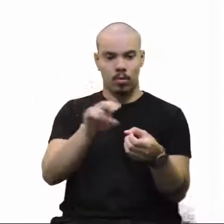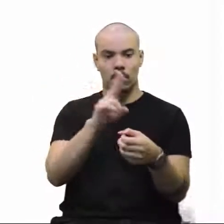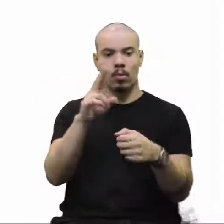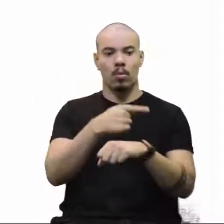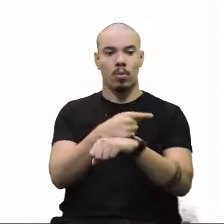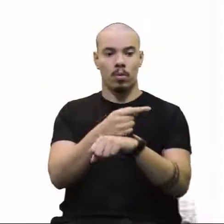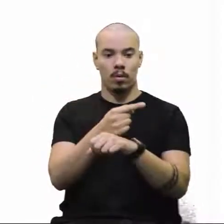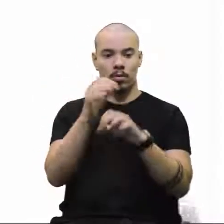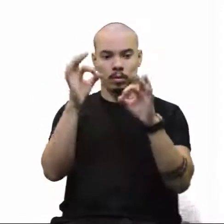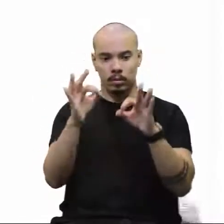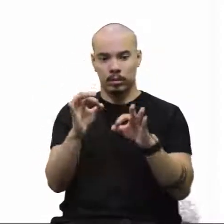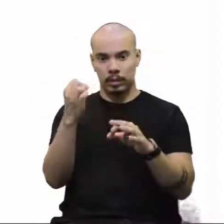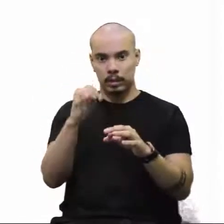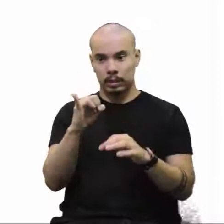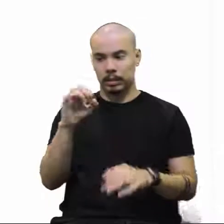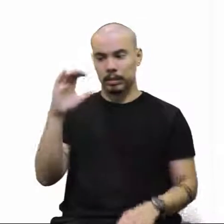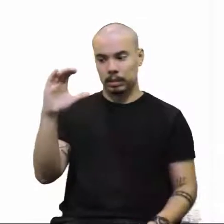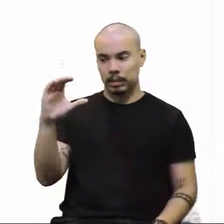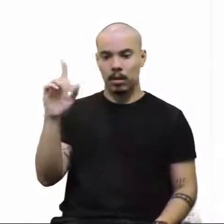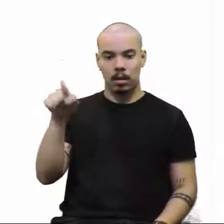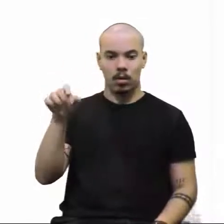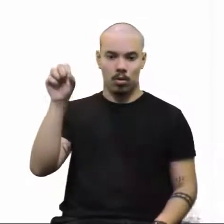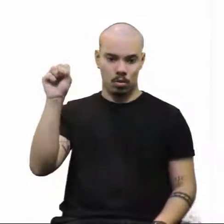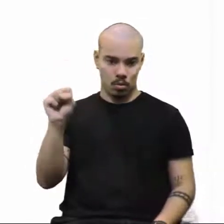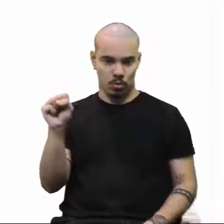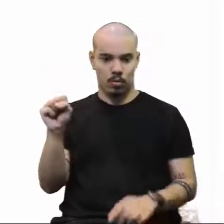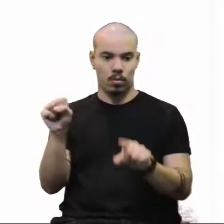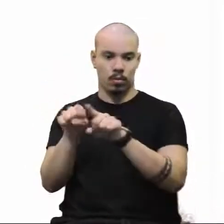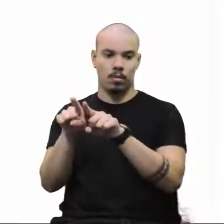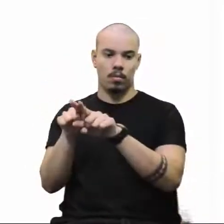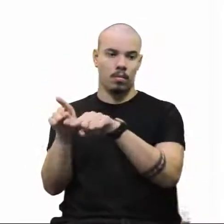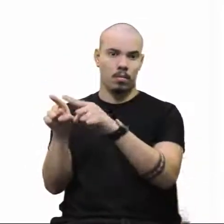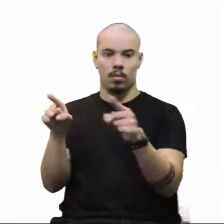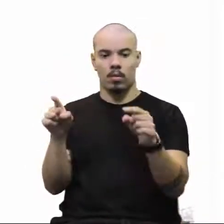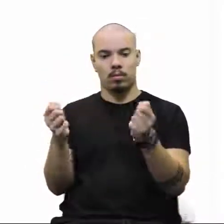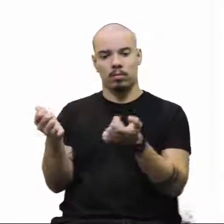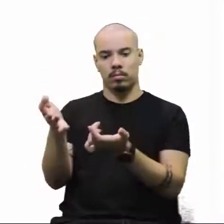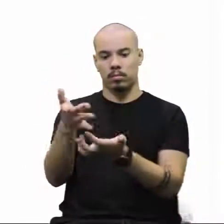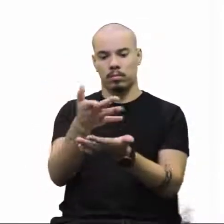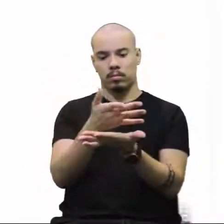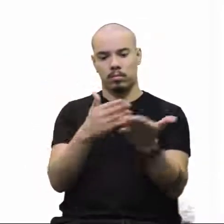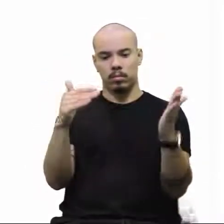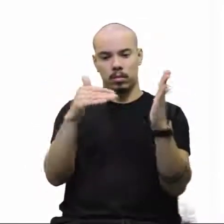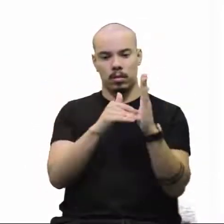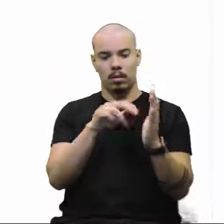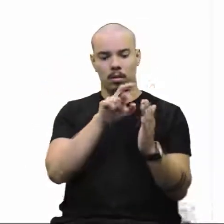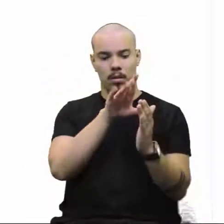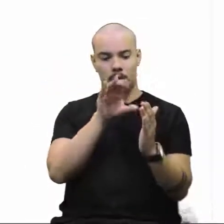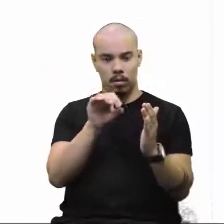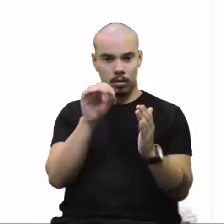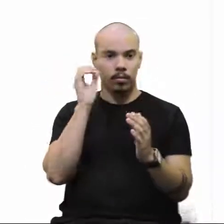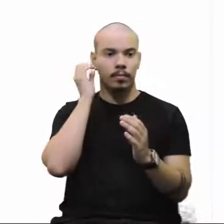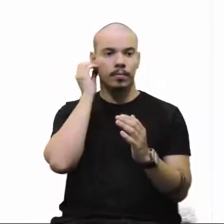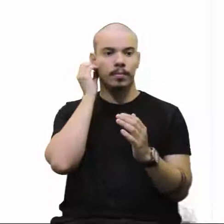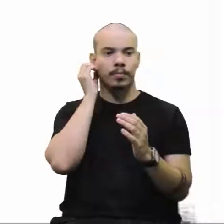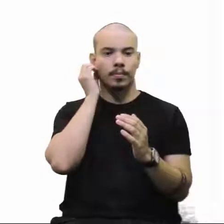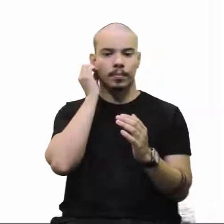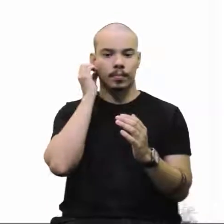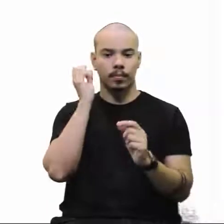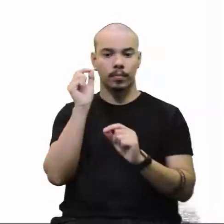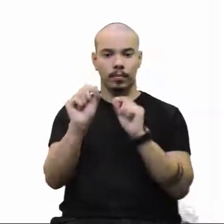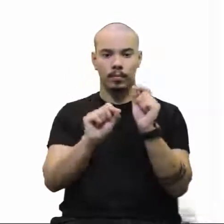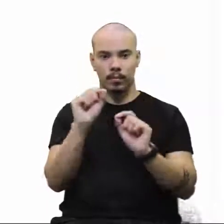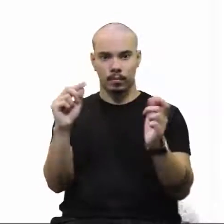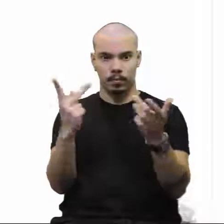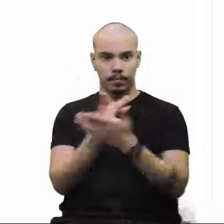horário, se C for polo sul e a corrente fluir no contato do mercúrio para o raio. Tá, aqui o que acontece?